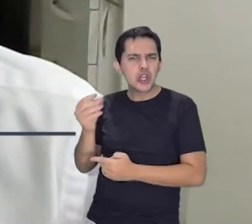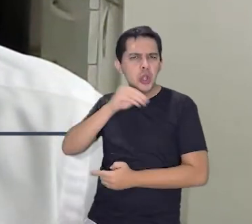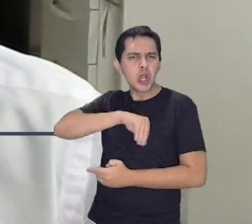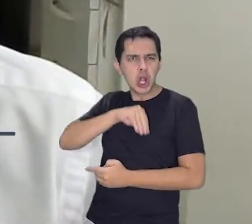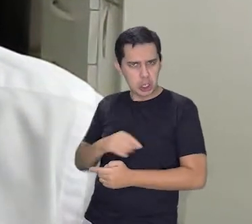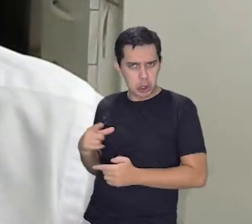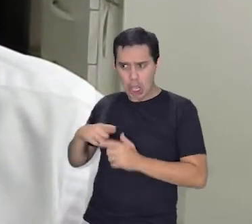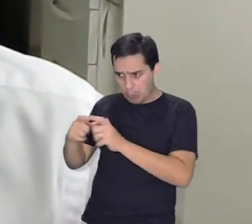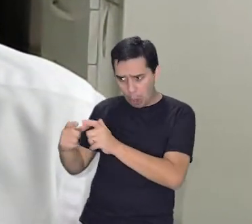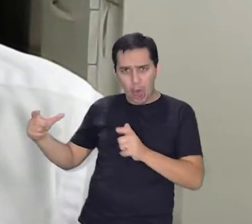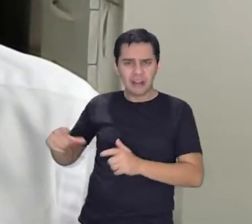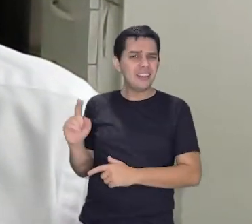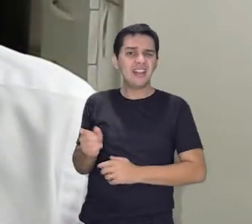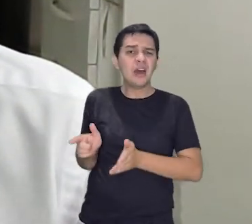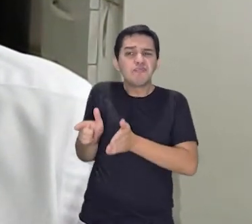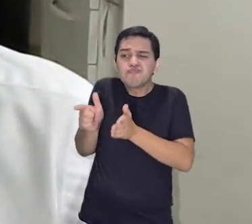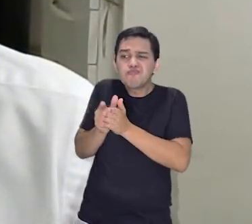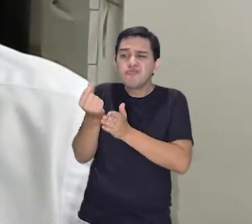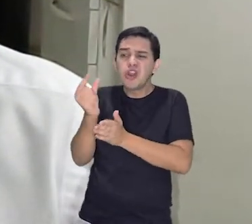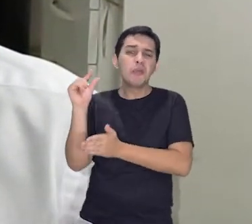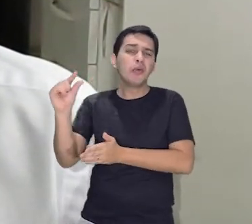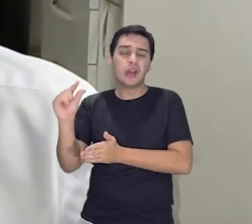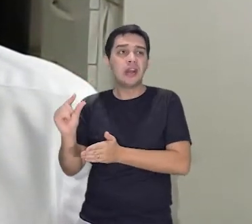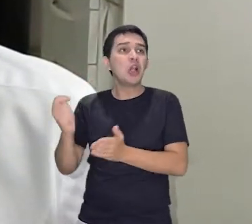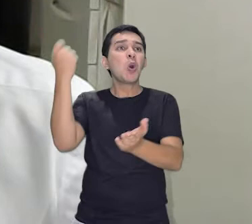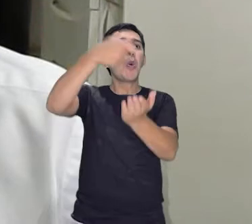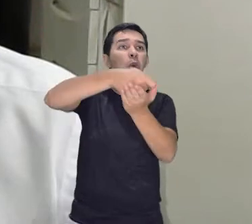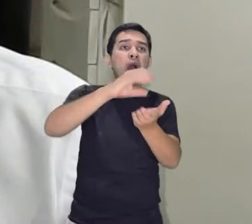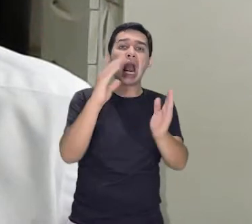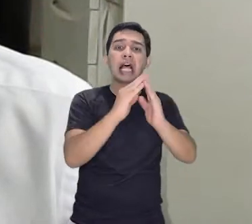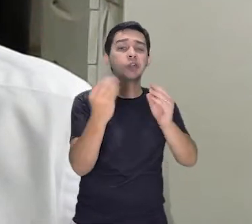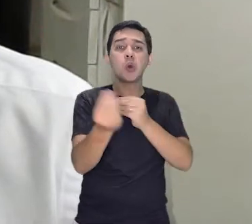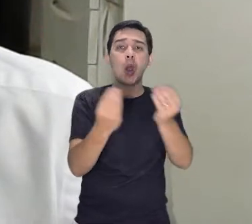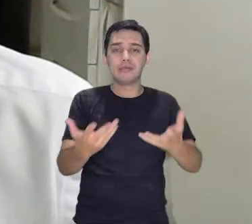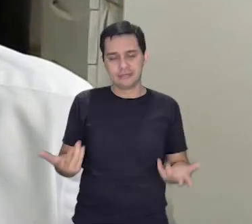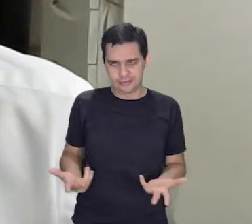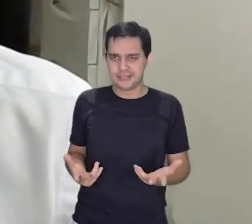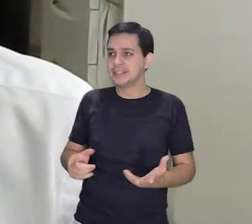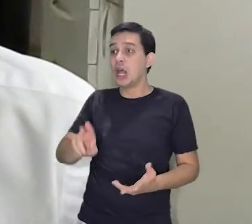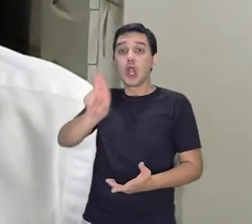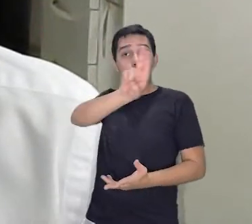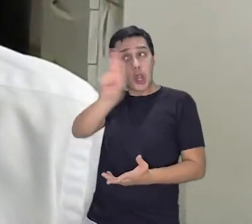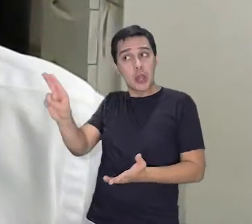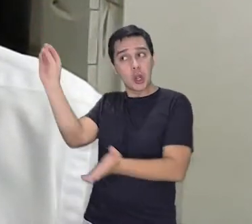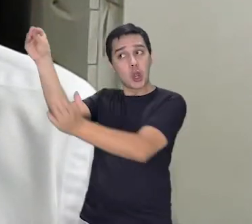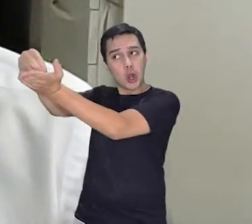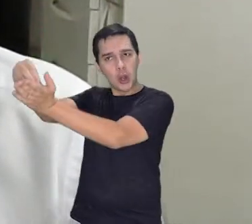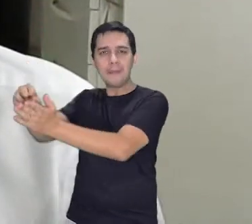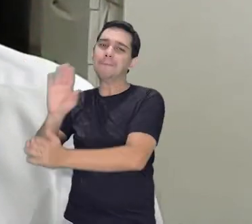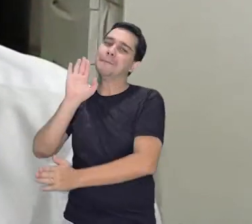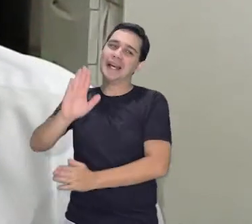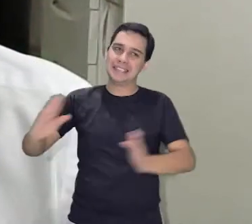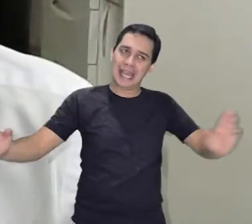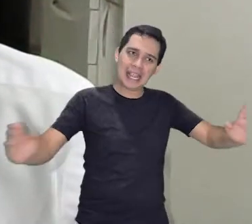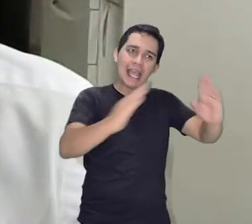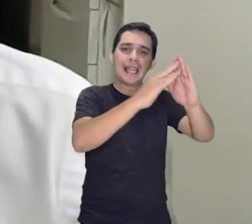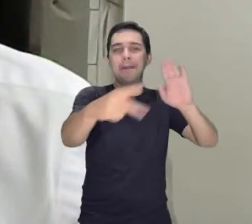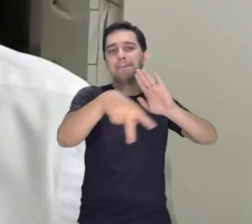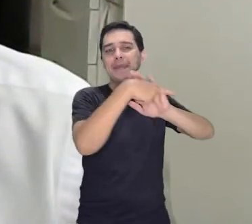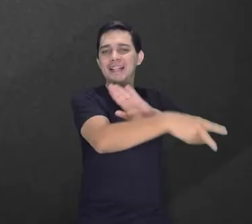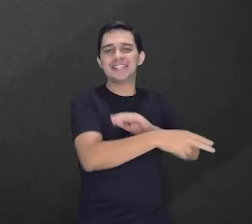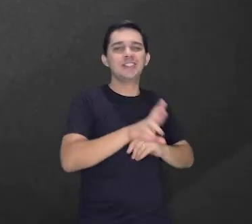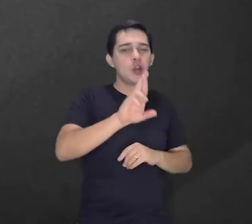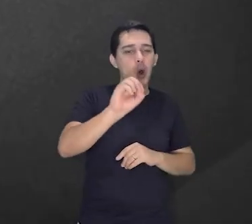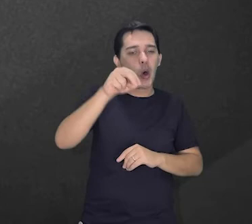figurou como laranja nessa transação, e a investigação deixou absolutamente evidente que a propriedade sempre foi de